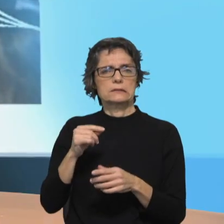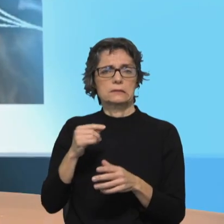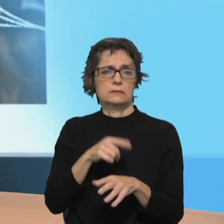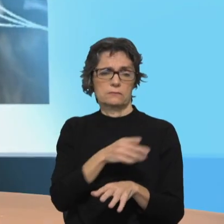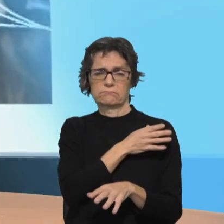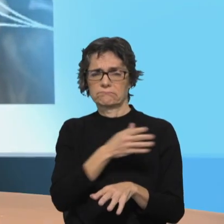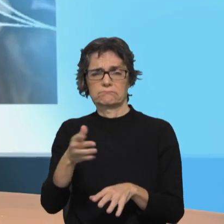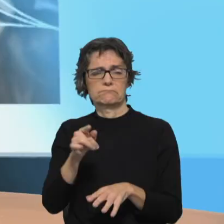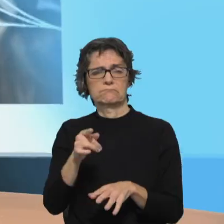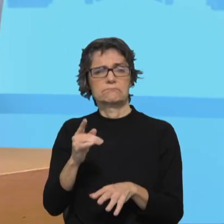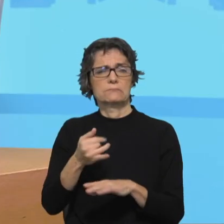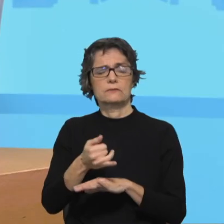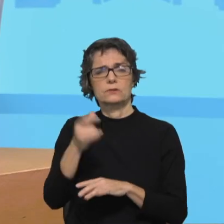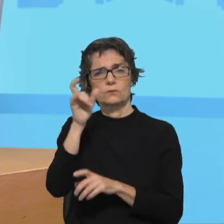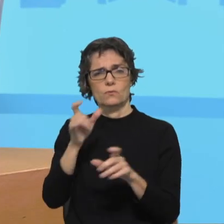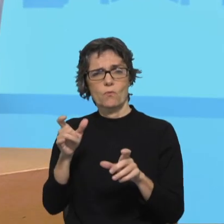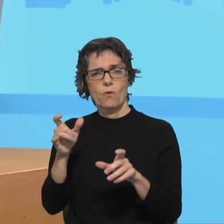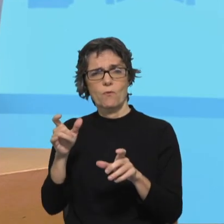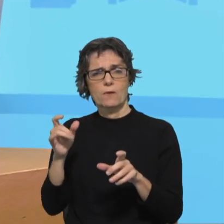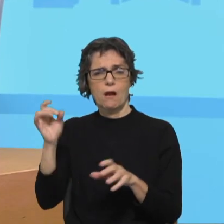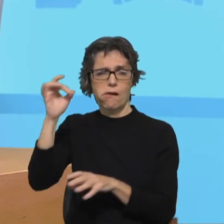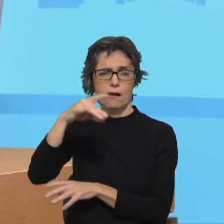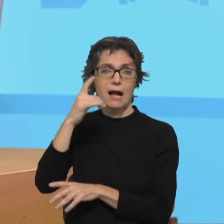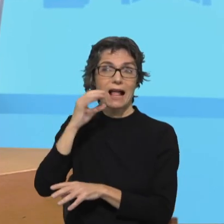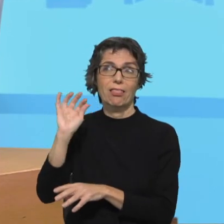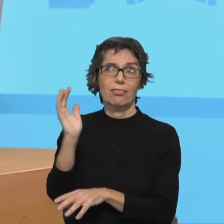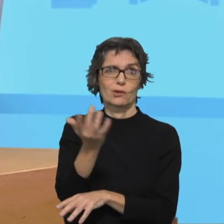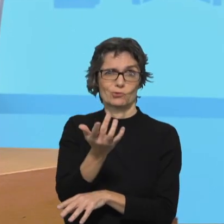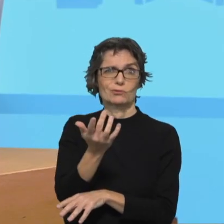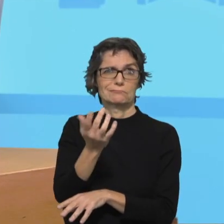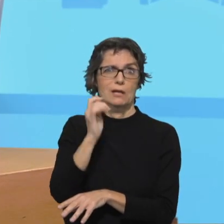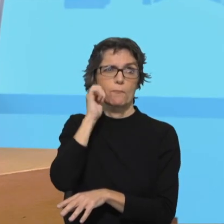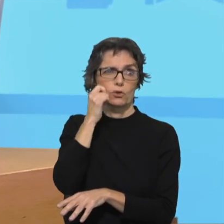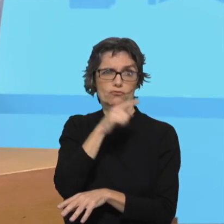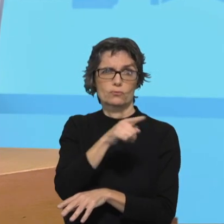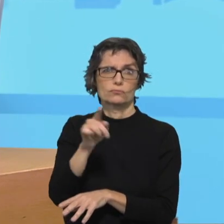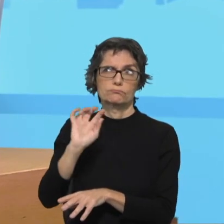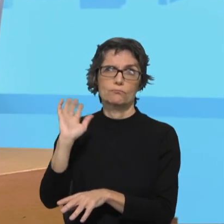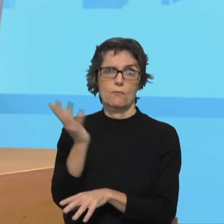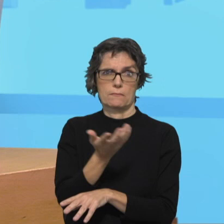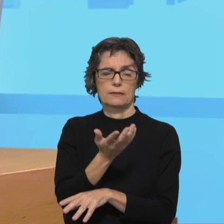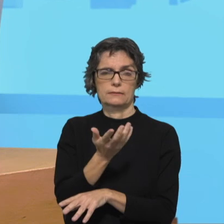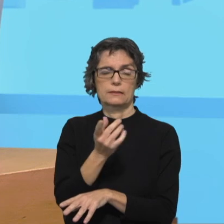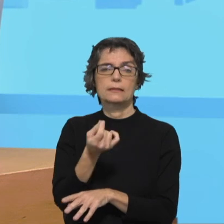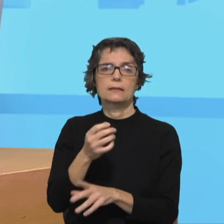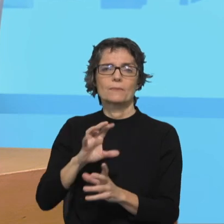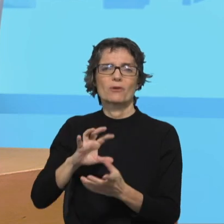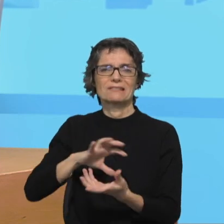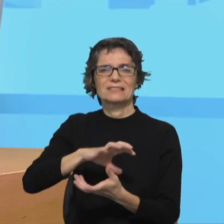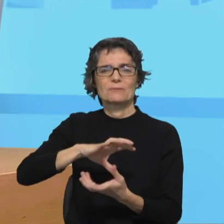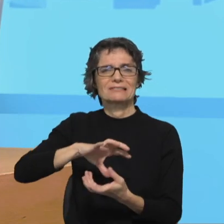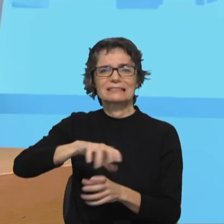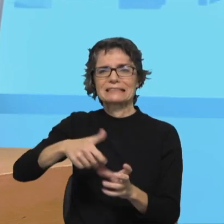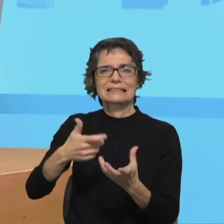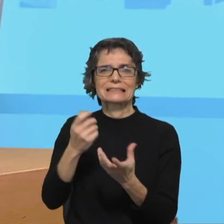a intervenção humana sobre a natureza contribuiu para a sua degradação e para a atual crise climática. Mas isto não significa que devemos